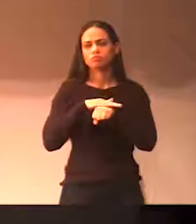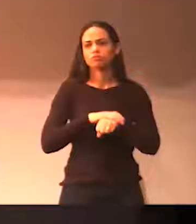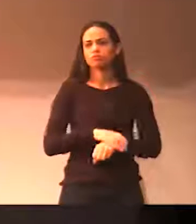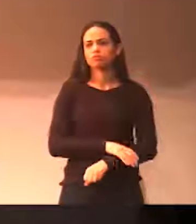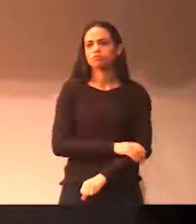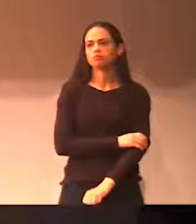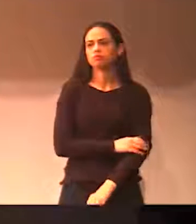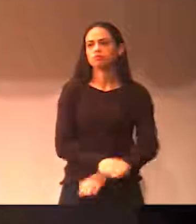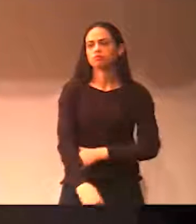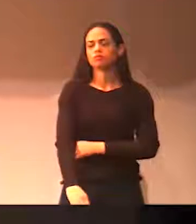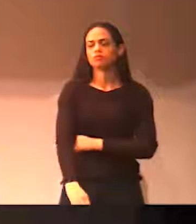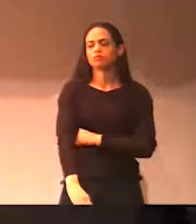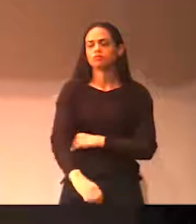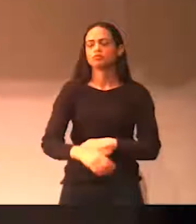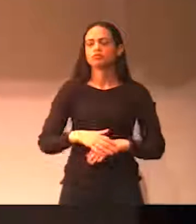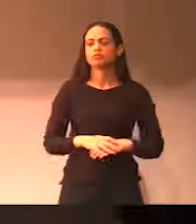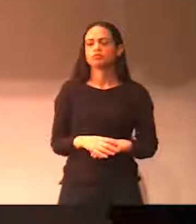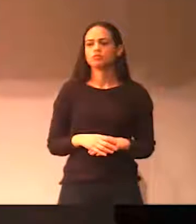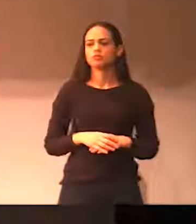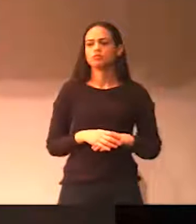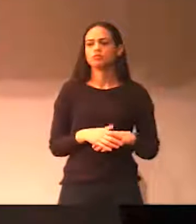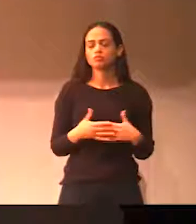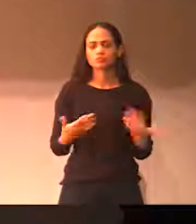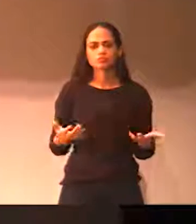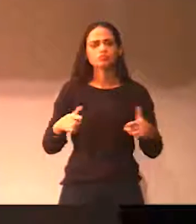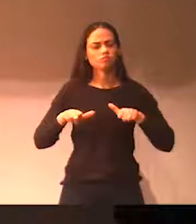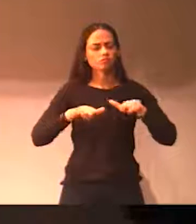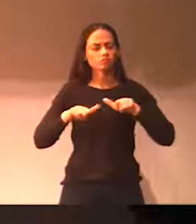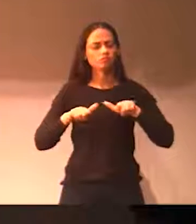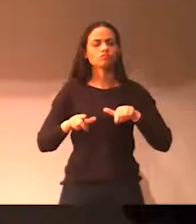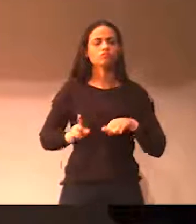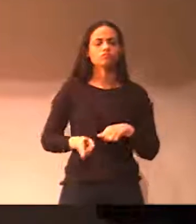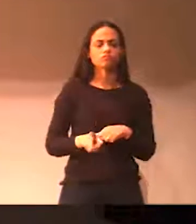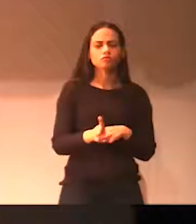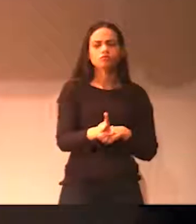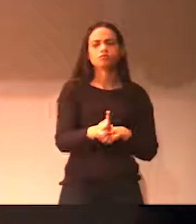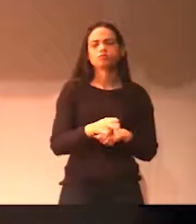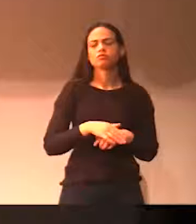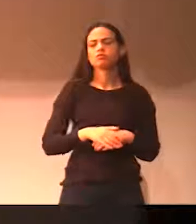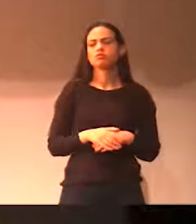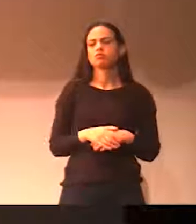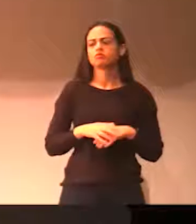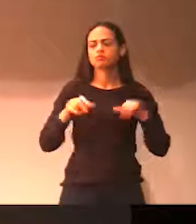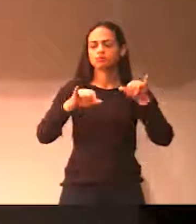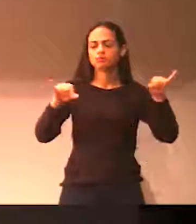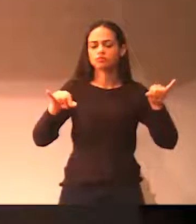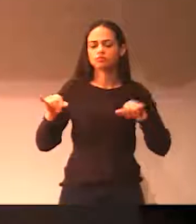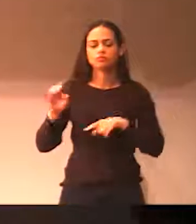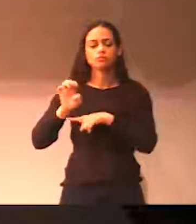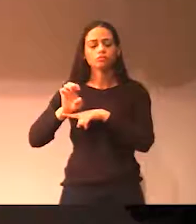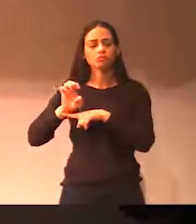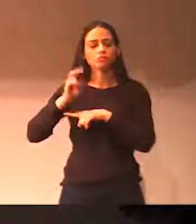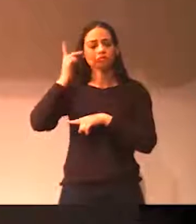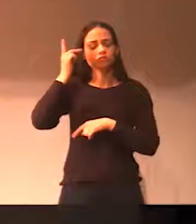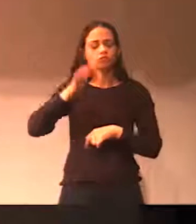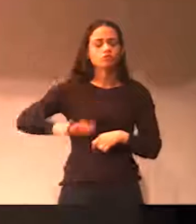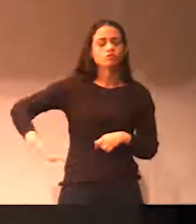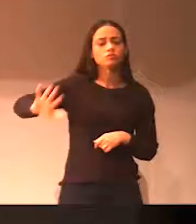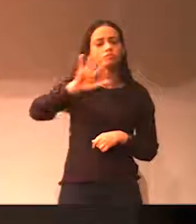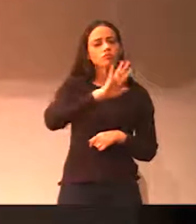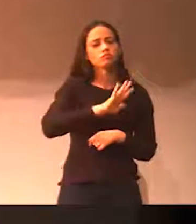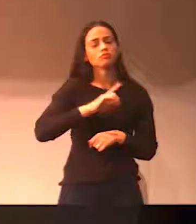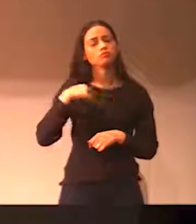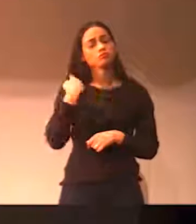ganhando absolutamente nada com isso, a não ser que o trabalho seja disseminado em todo o Estado de São Paulo e talvez em todo o